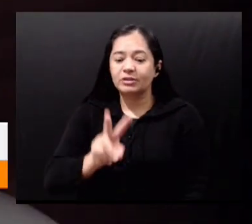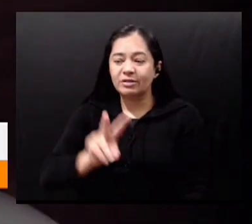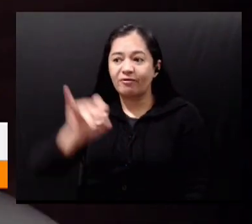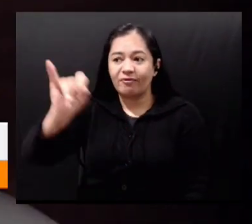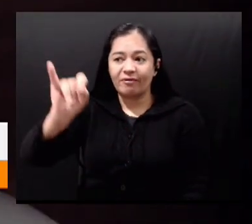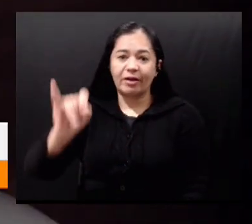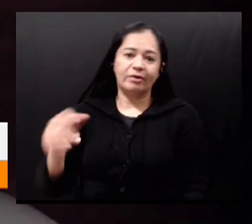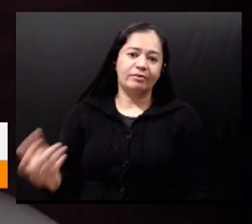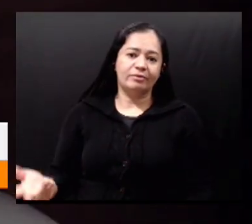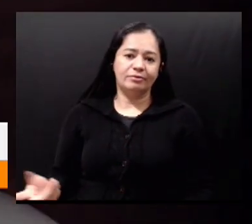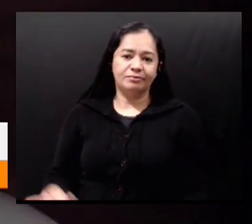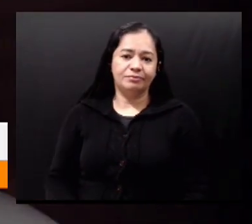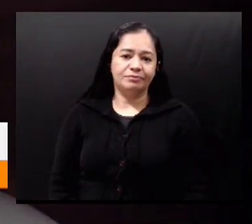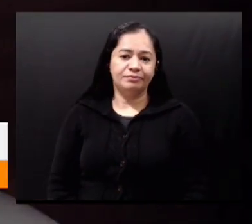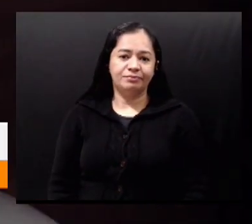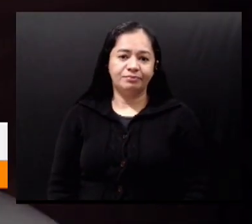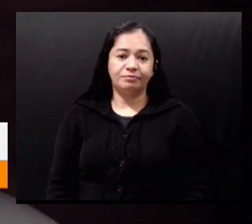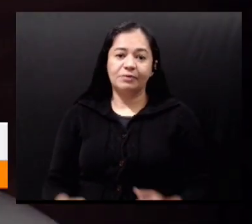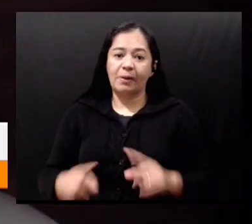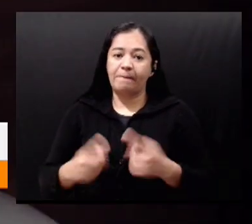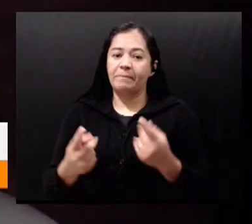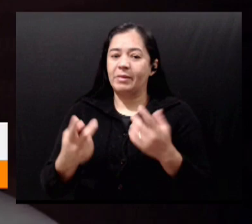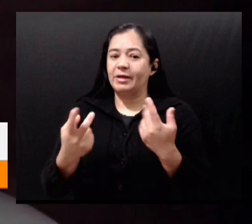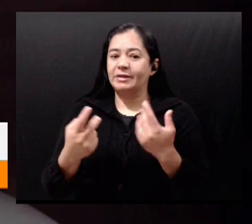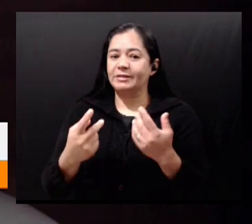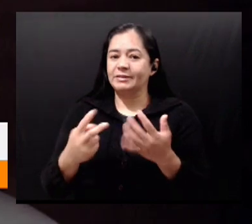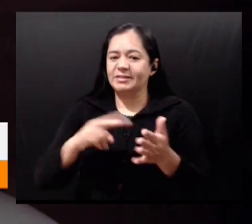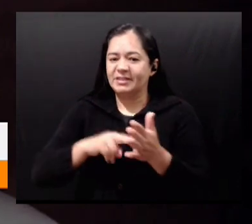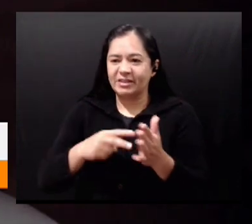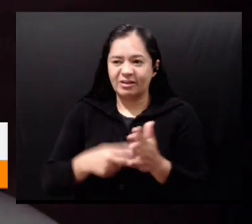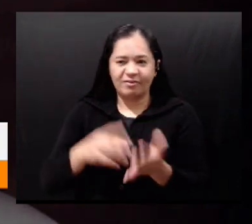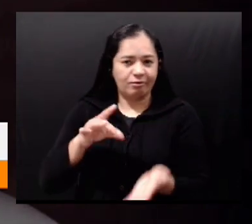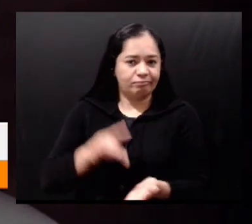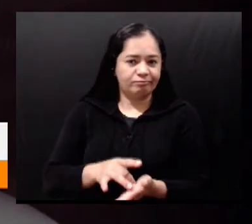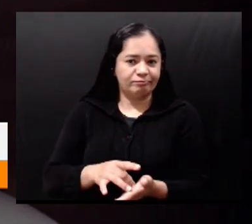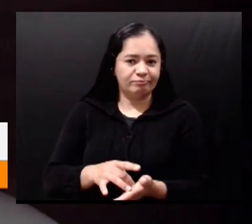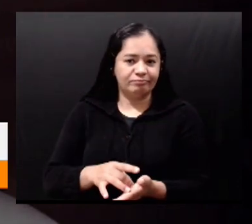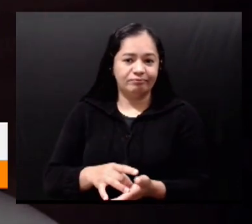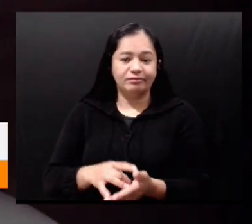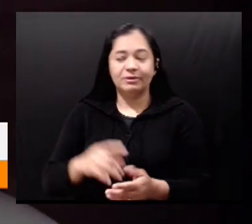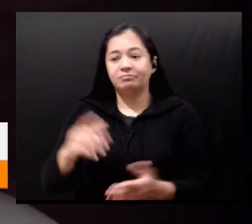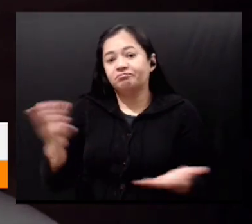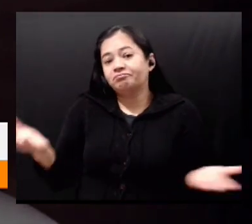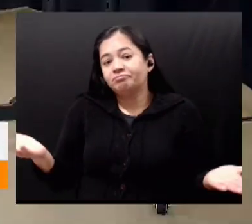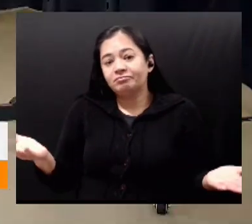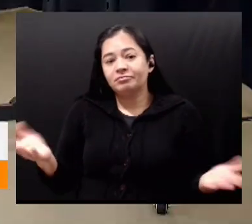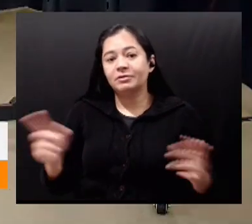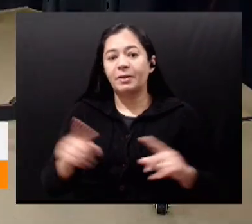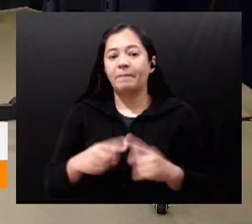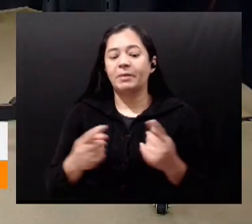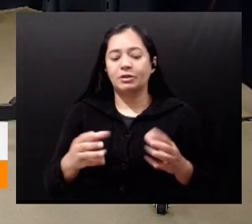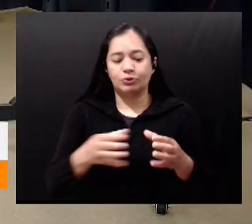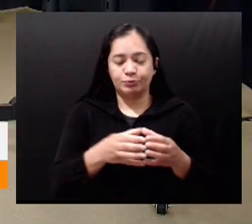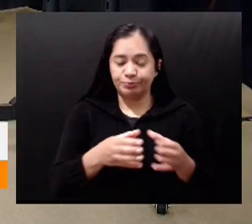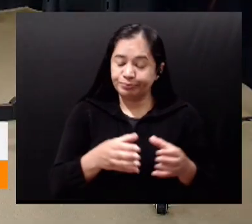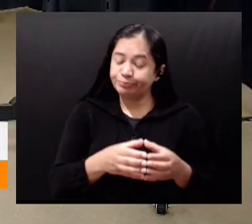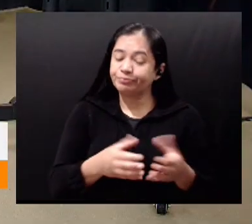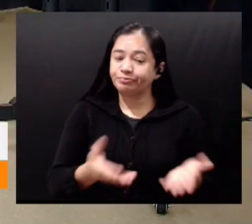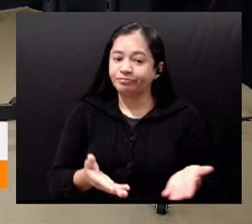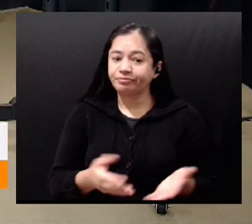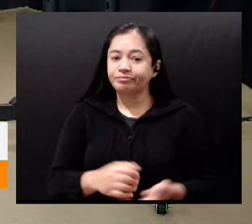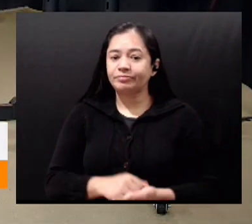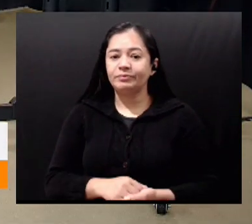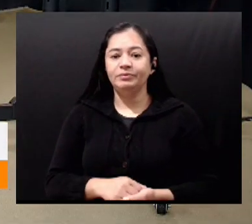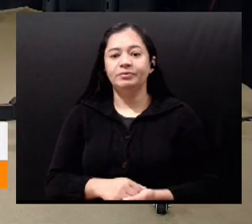acontecer e não necessariamente é real, isso é muito importante, Uhum. mas num âmbito de coletividade. Muito bem, a gente tem exemplos